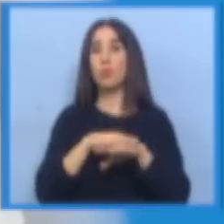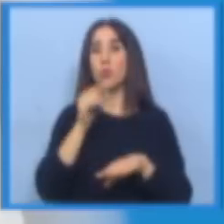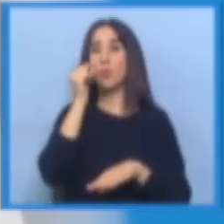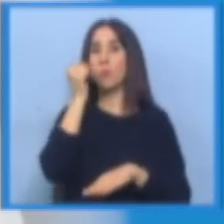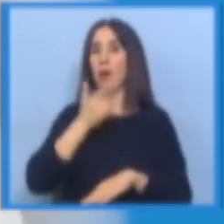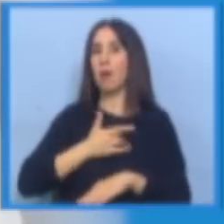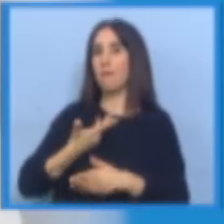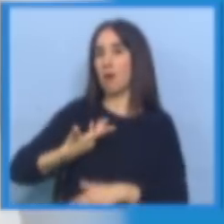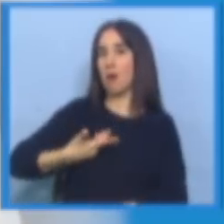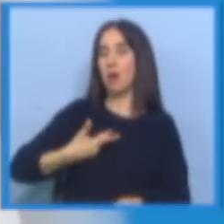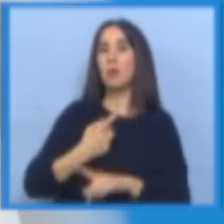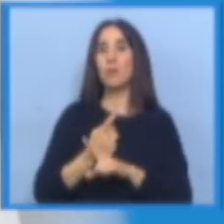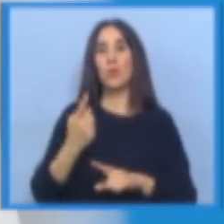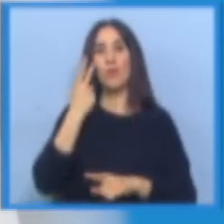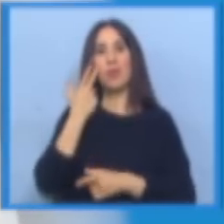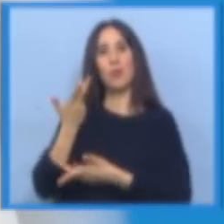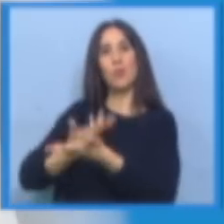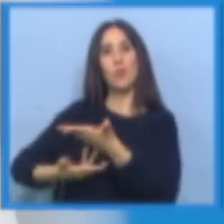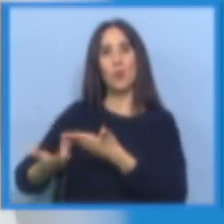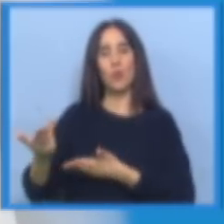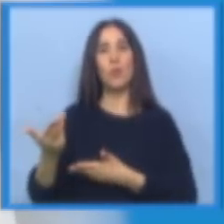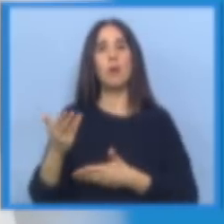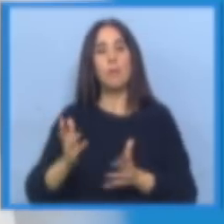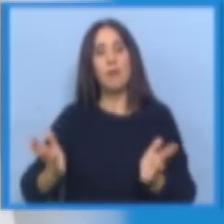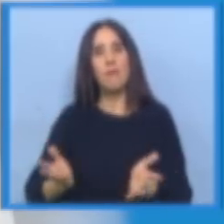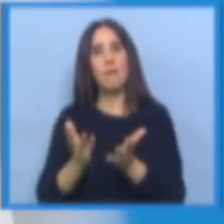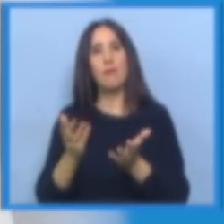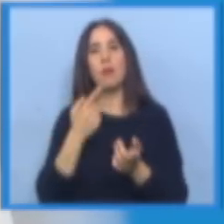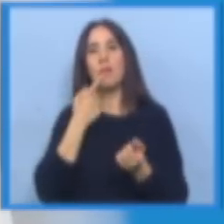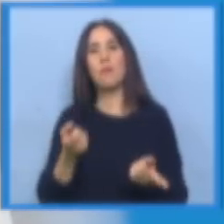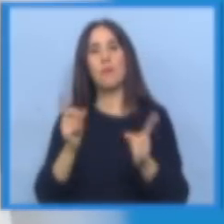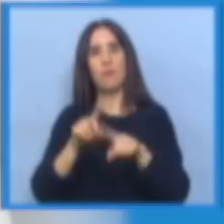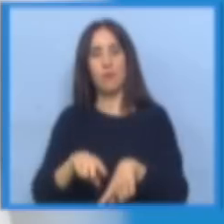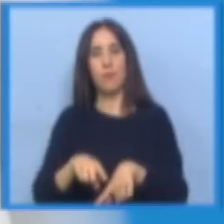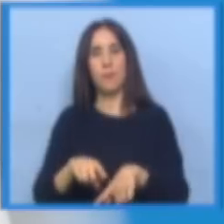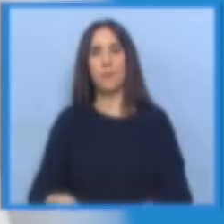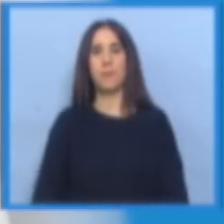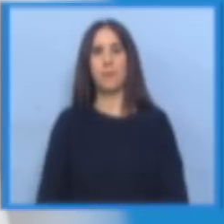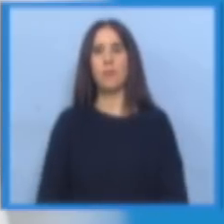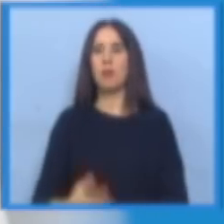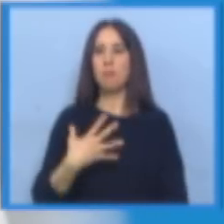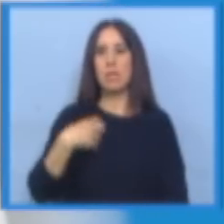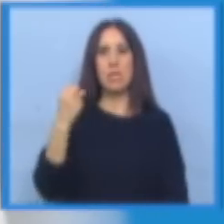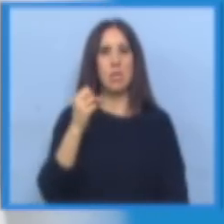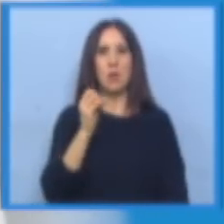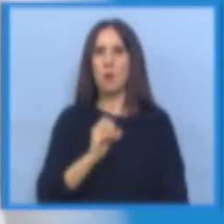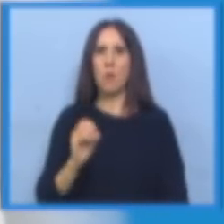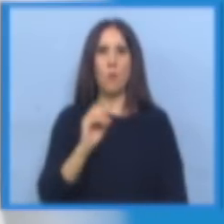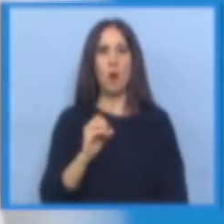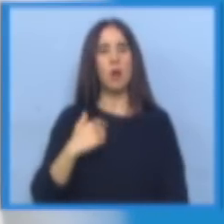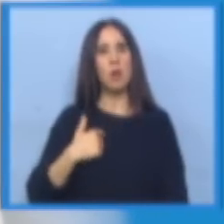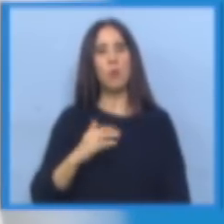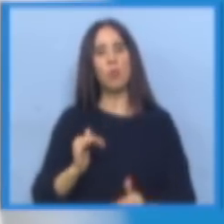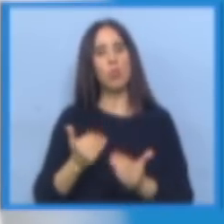me ama, porque dou a minha vida para poder retomá-la. Ninguém me tira, sou eu que a